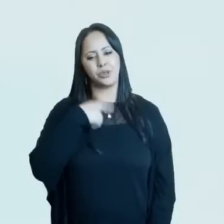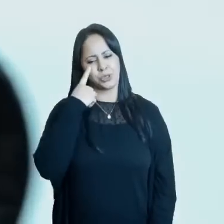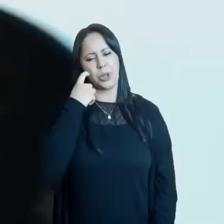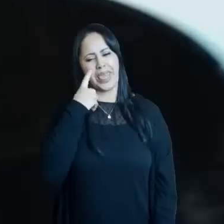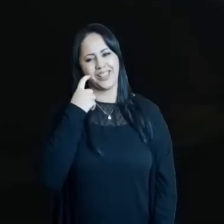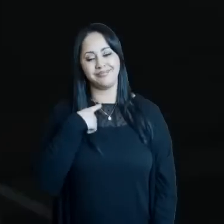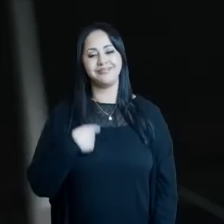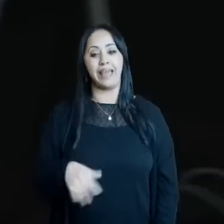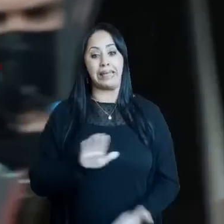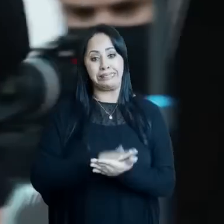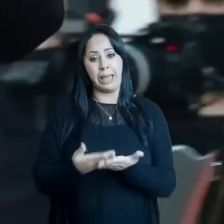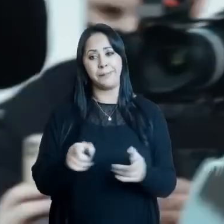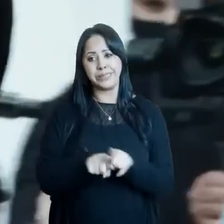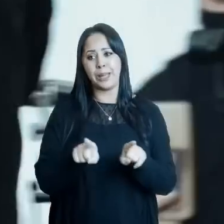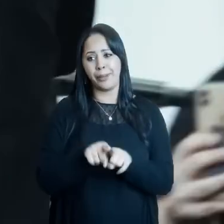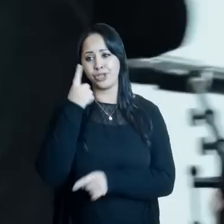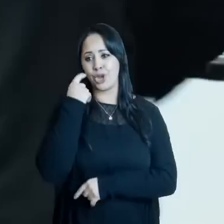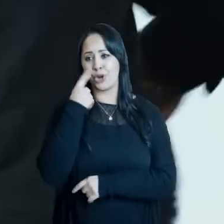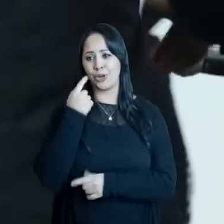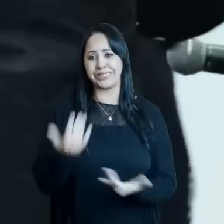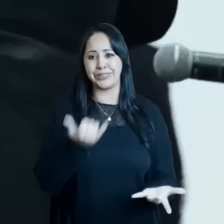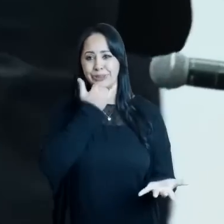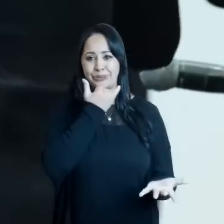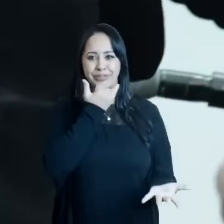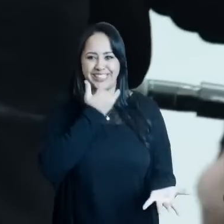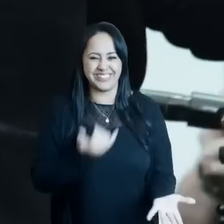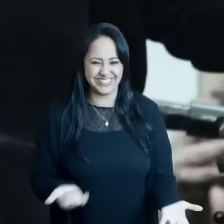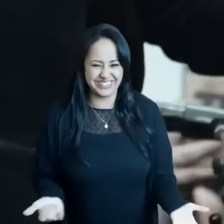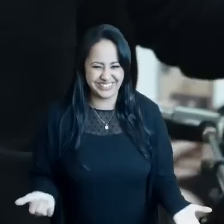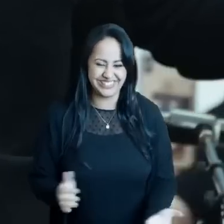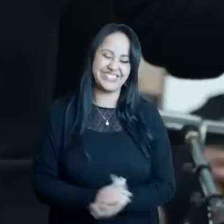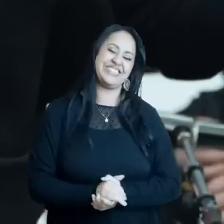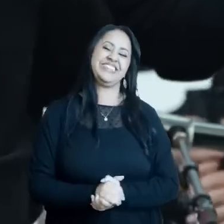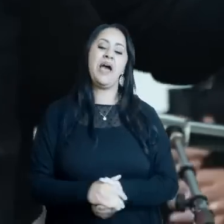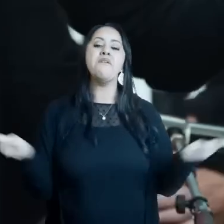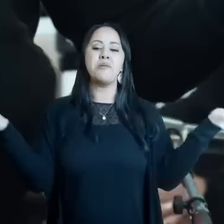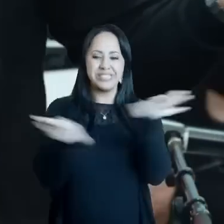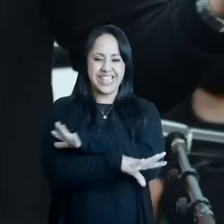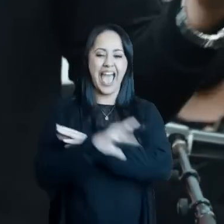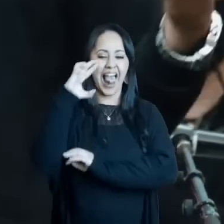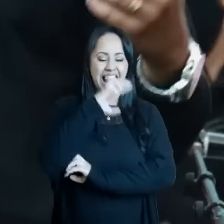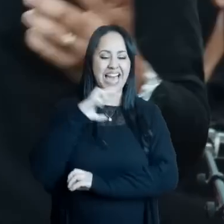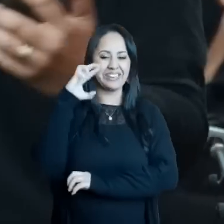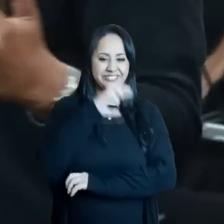era para você. Mano, obrigado. Pode encerrar a live, galera.